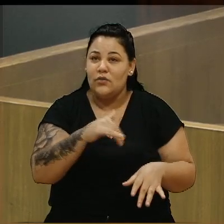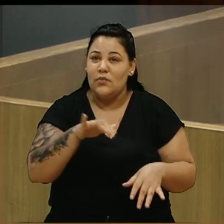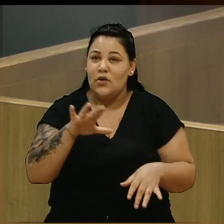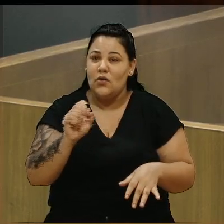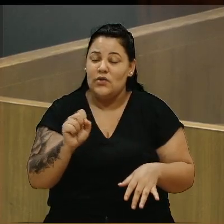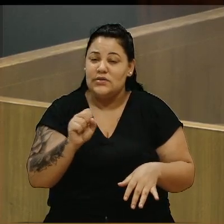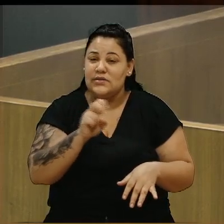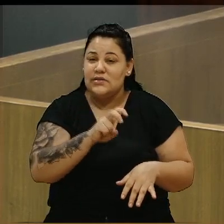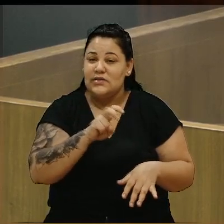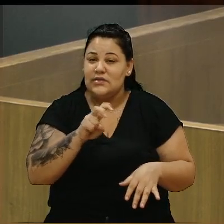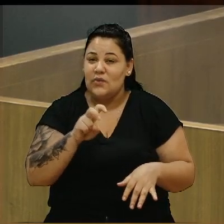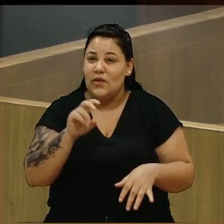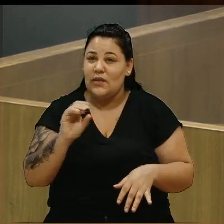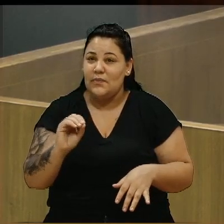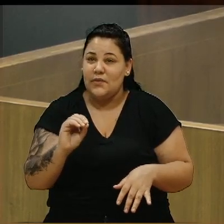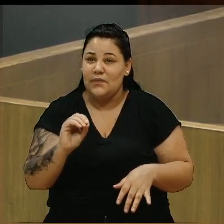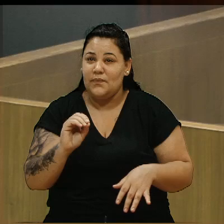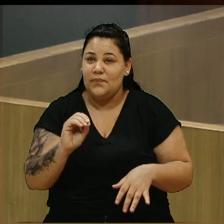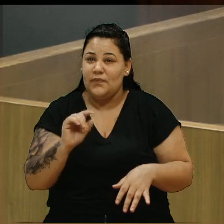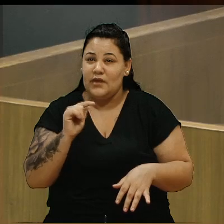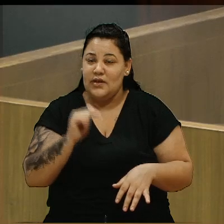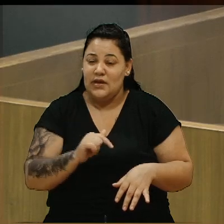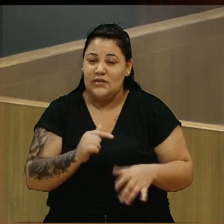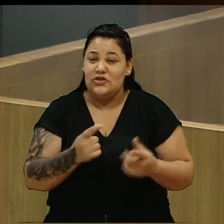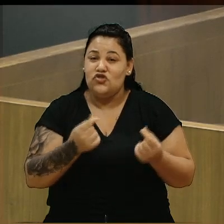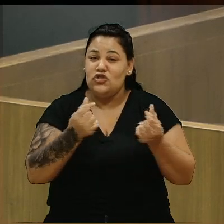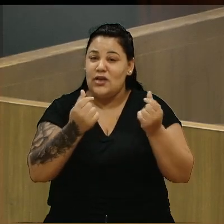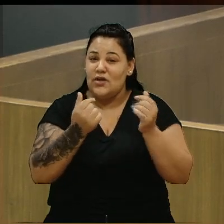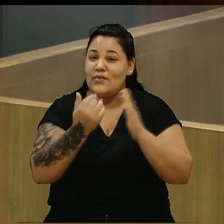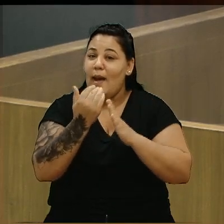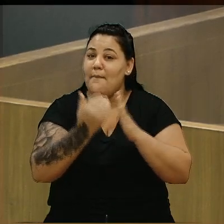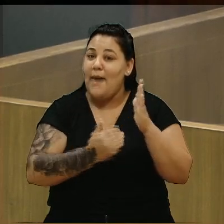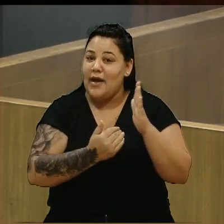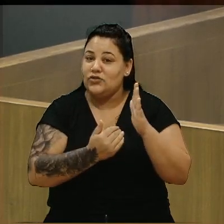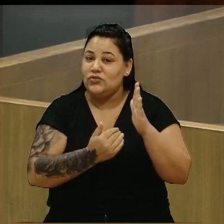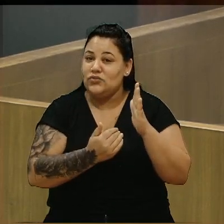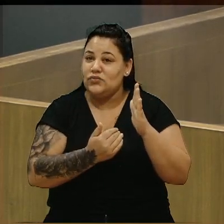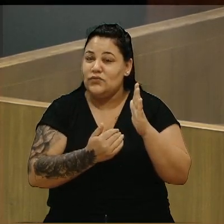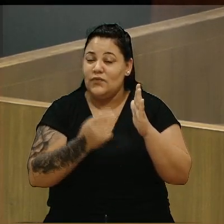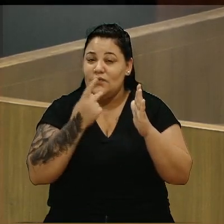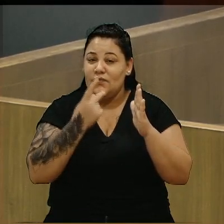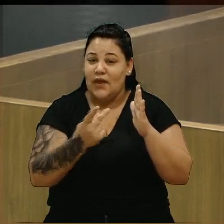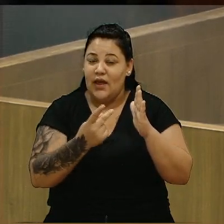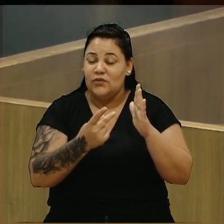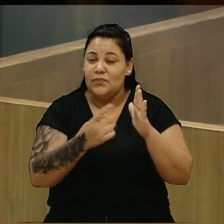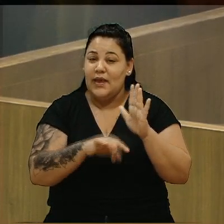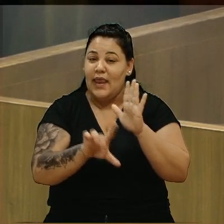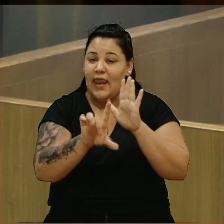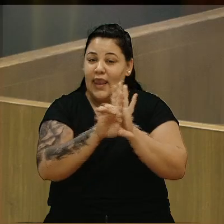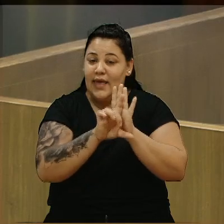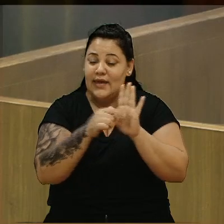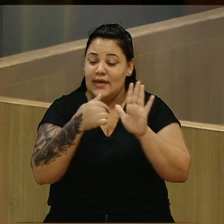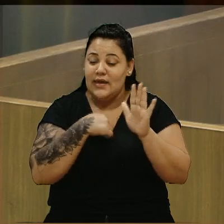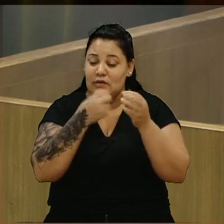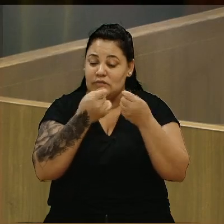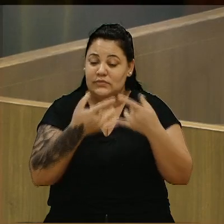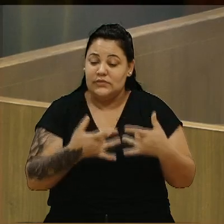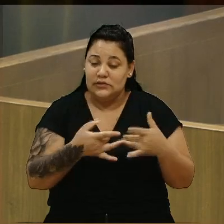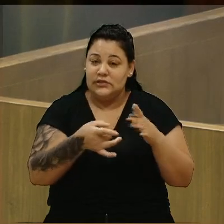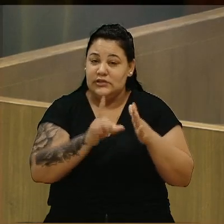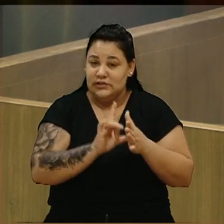4.550.000. Esse montante está abaixo, estipulado pela lei que eu falei anteriormente, Lei